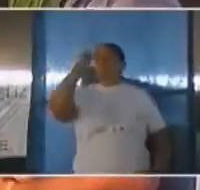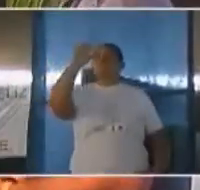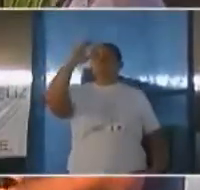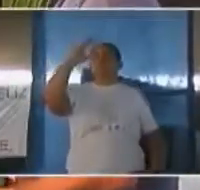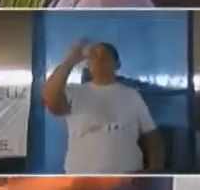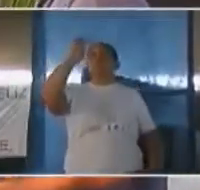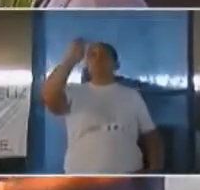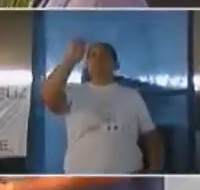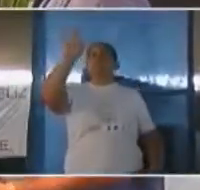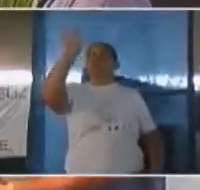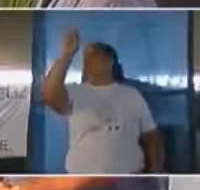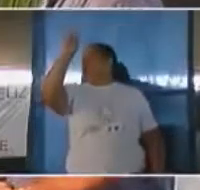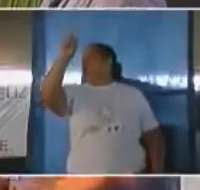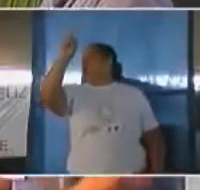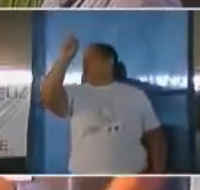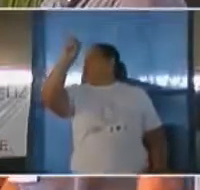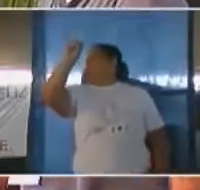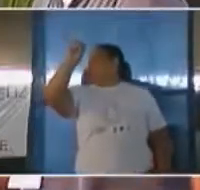sínodo Paranapanema.